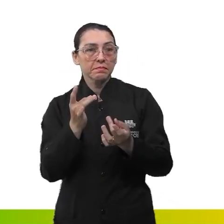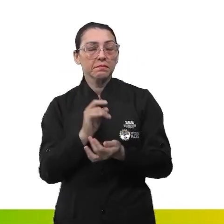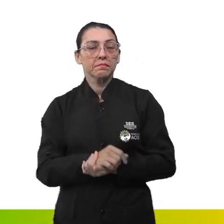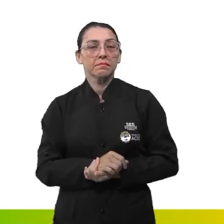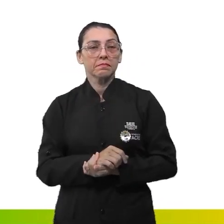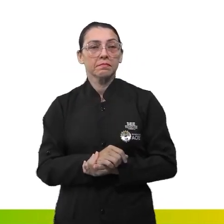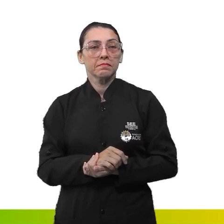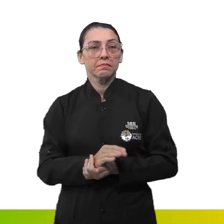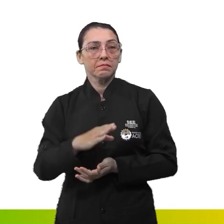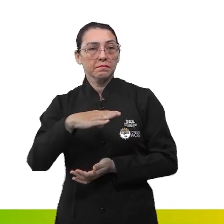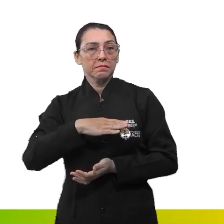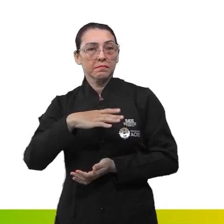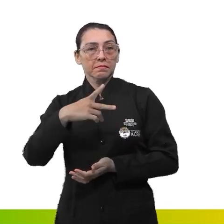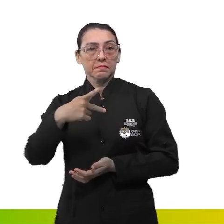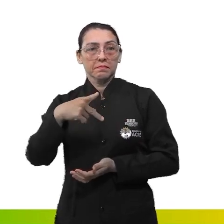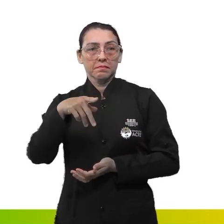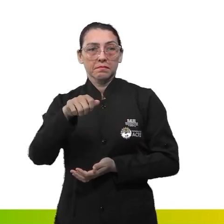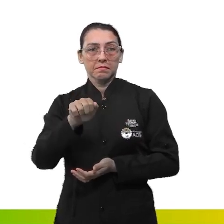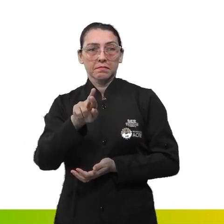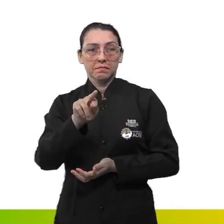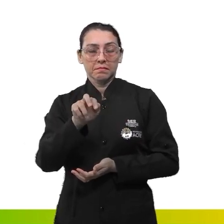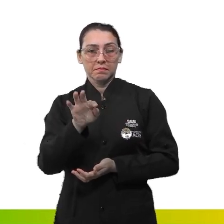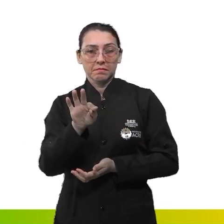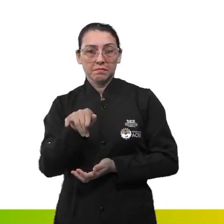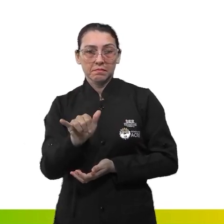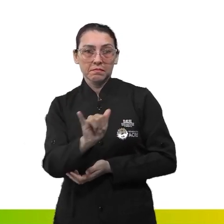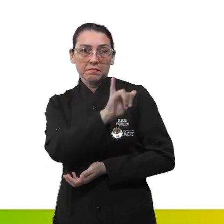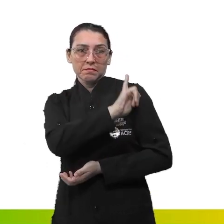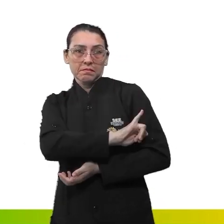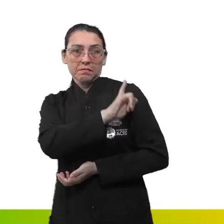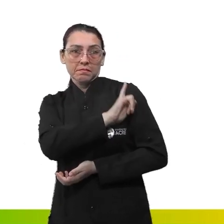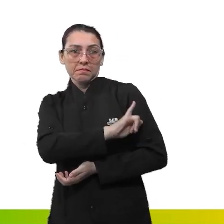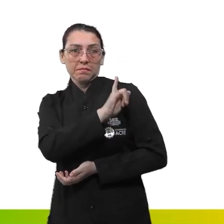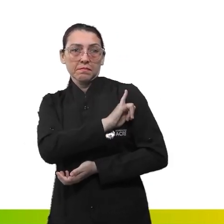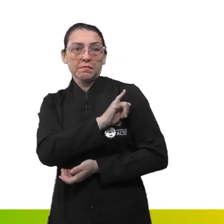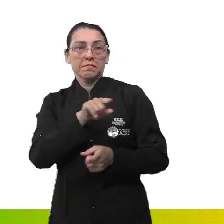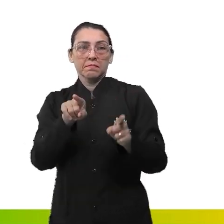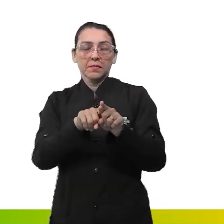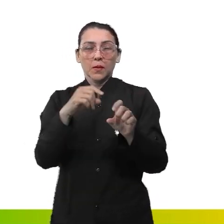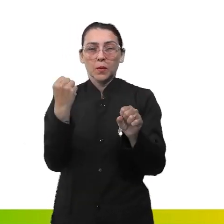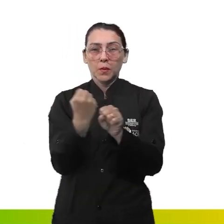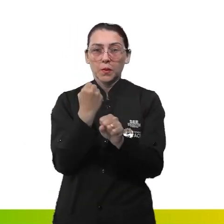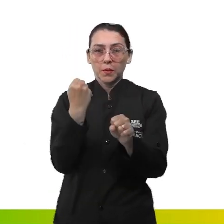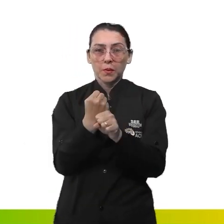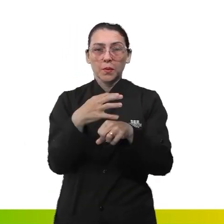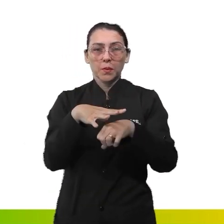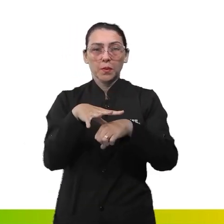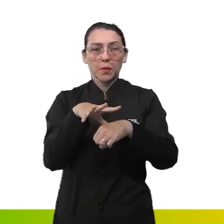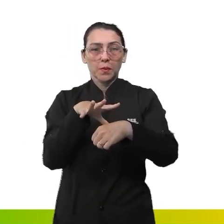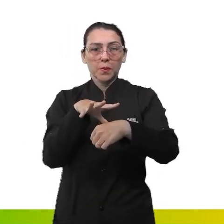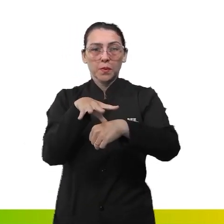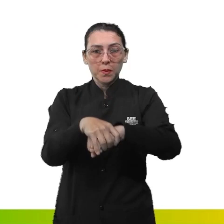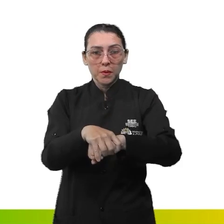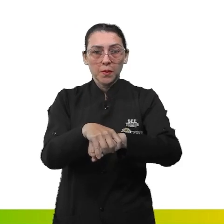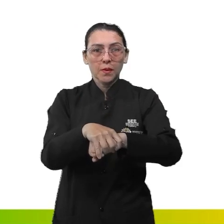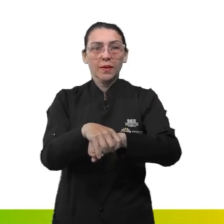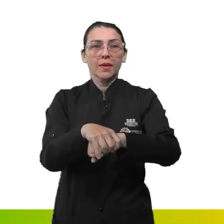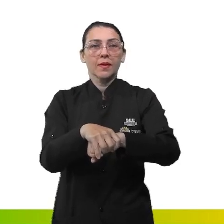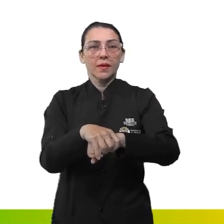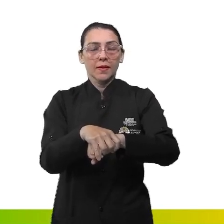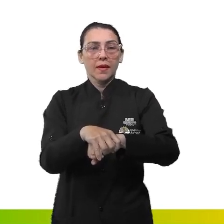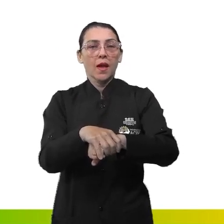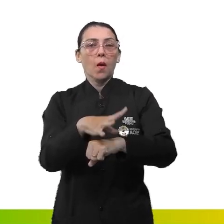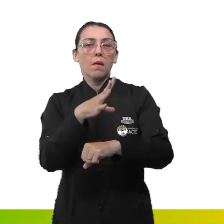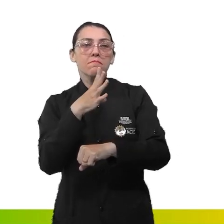leitura. A cidade de Paraty, no Rio de Janeiro, além de suas construções coloniais,